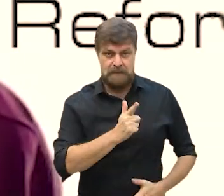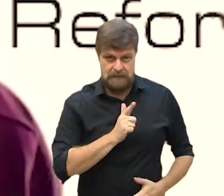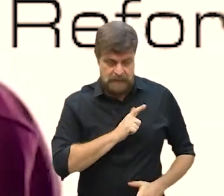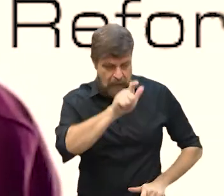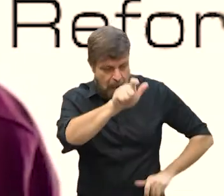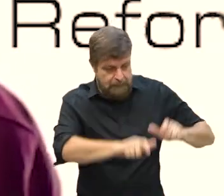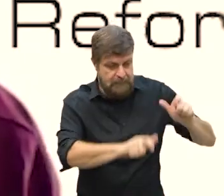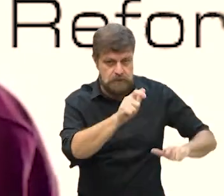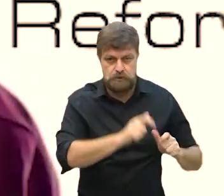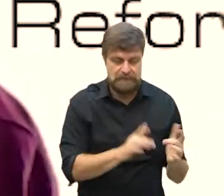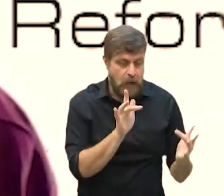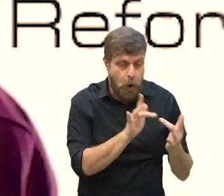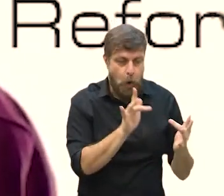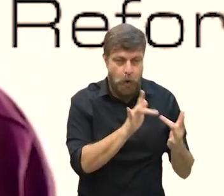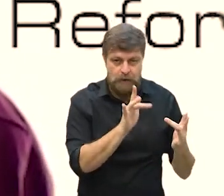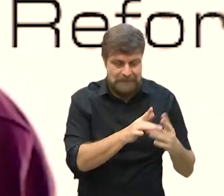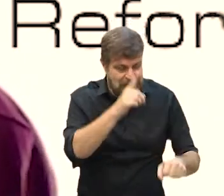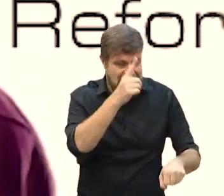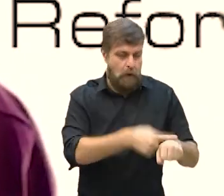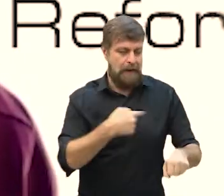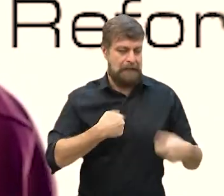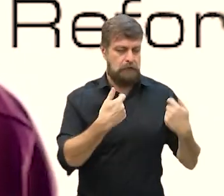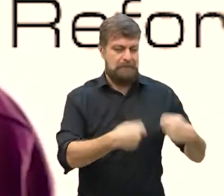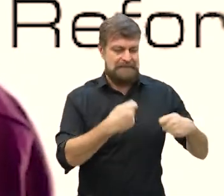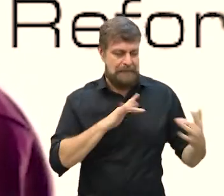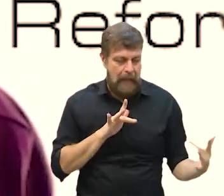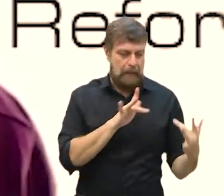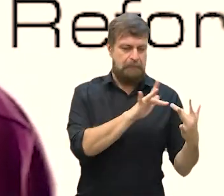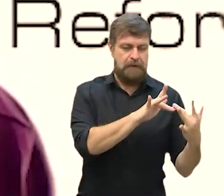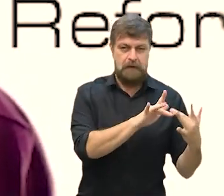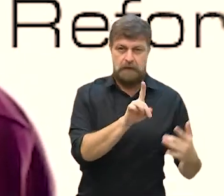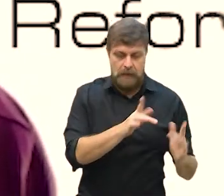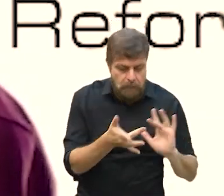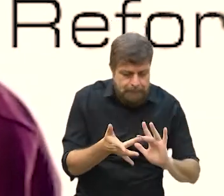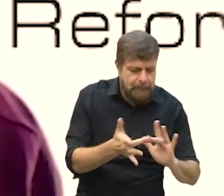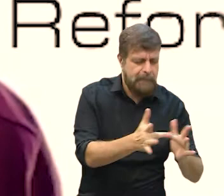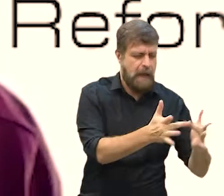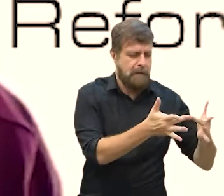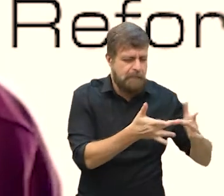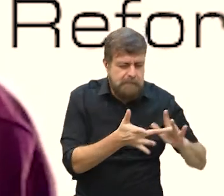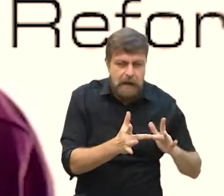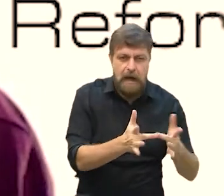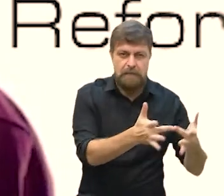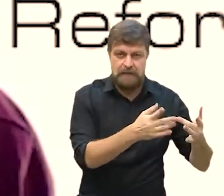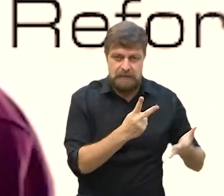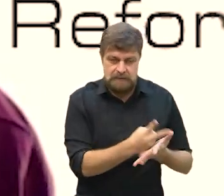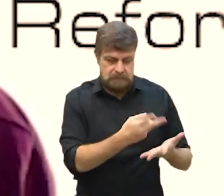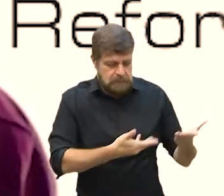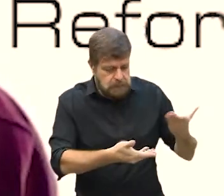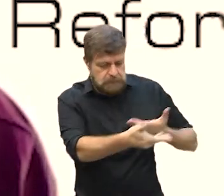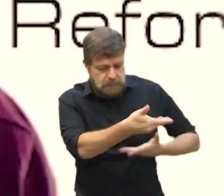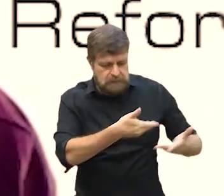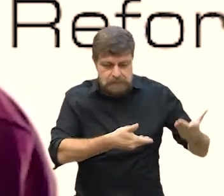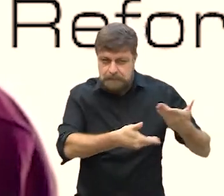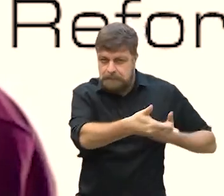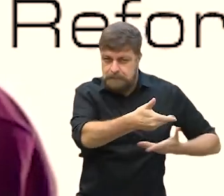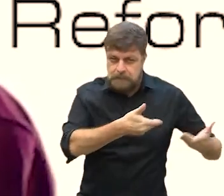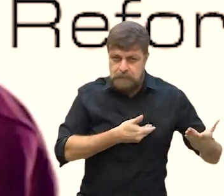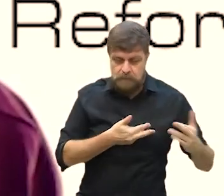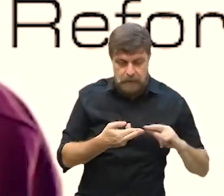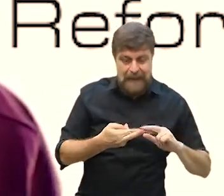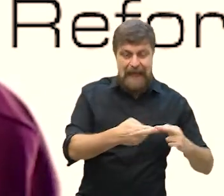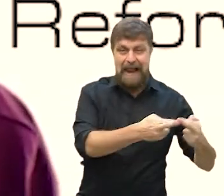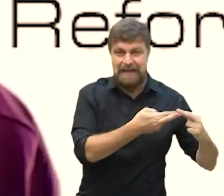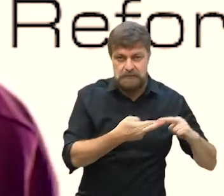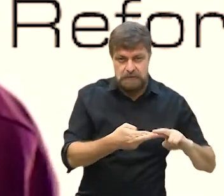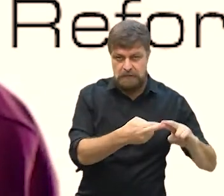não apenas quando você está precisando, né? Então, para a gente alimentar as relações de network,